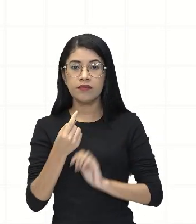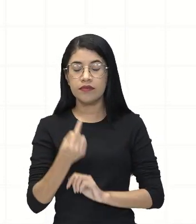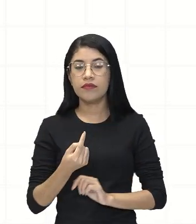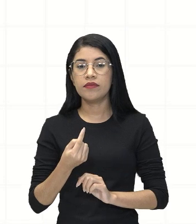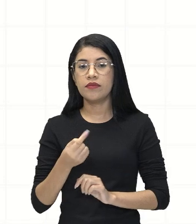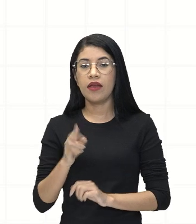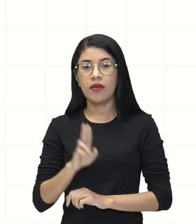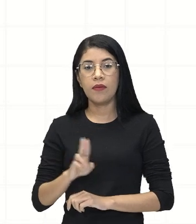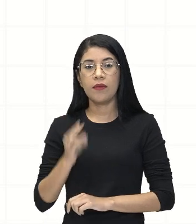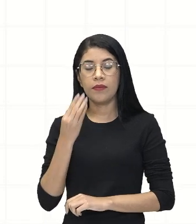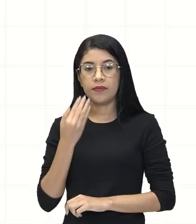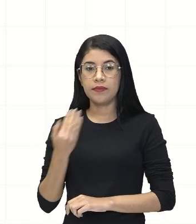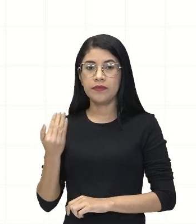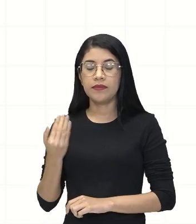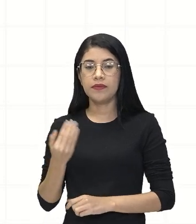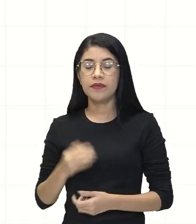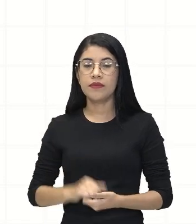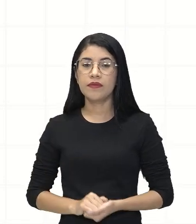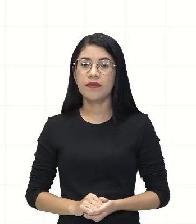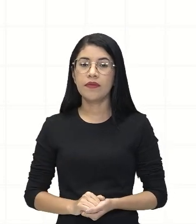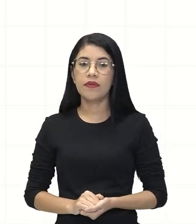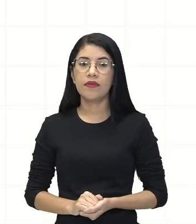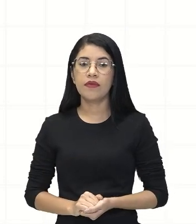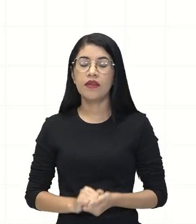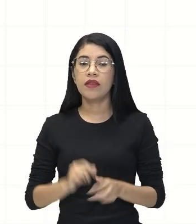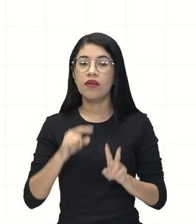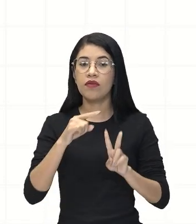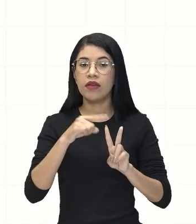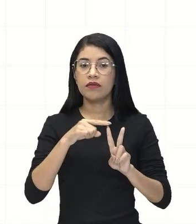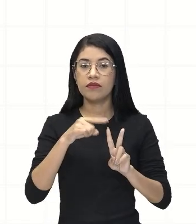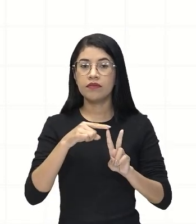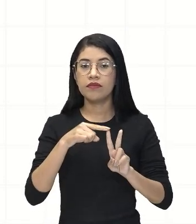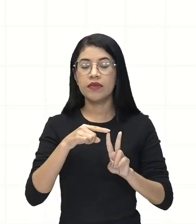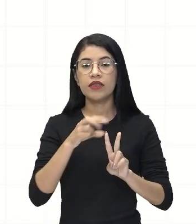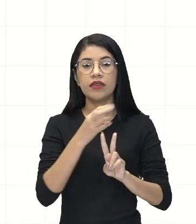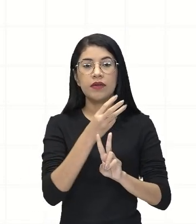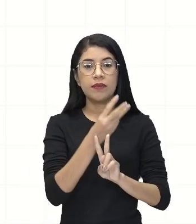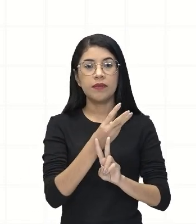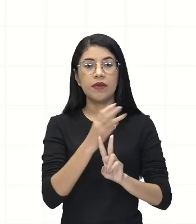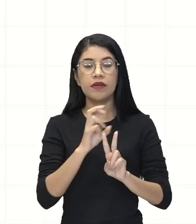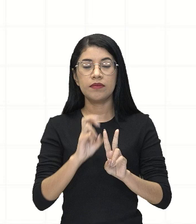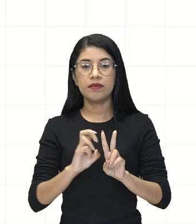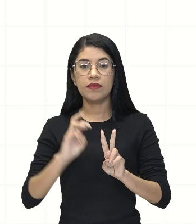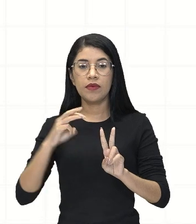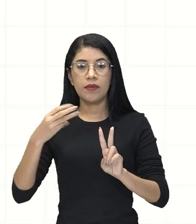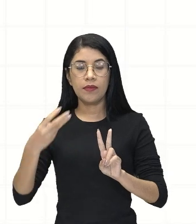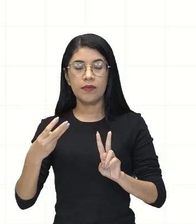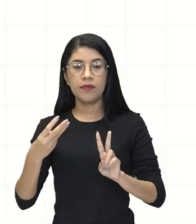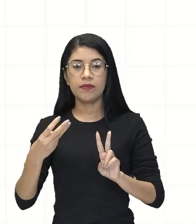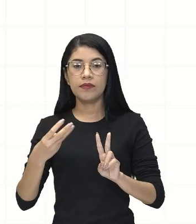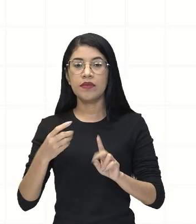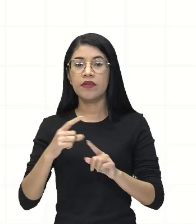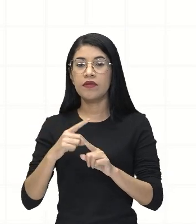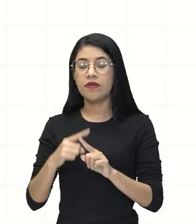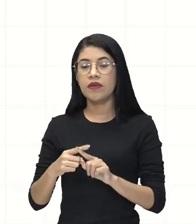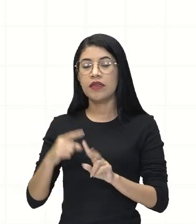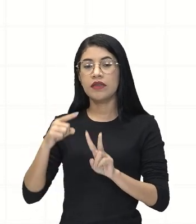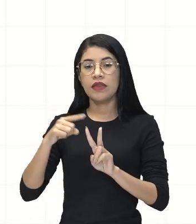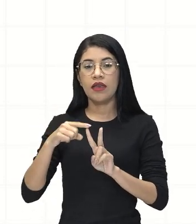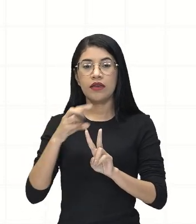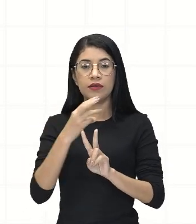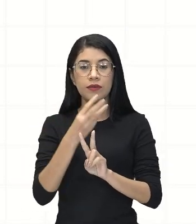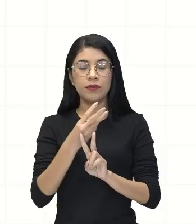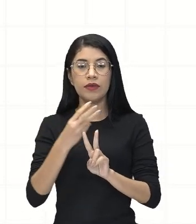1, aqui vai ficar quanto? Raiz cúbica de 5 ao cubo vezes